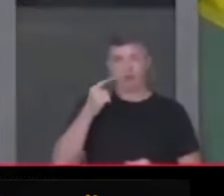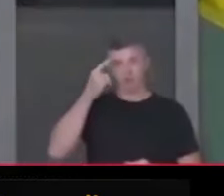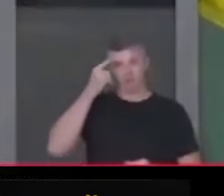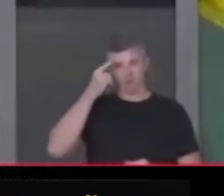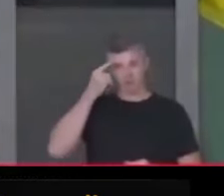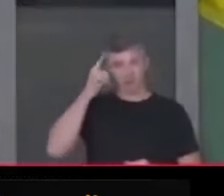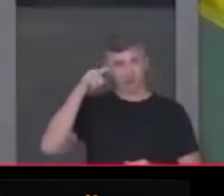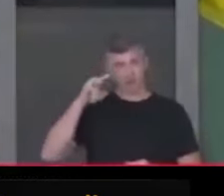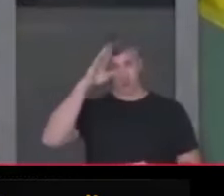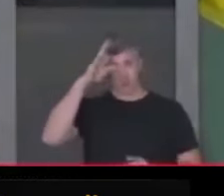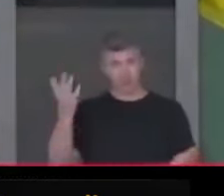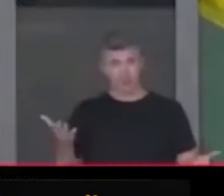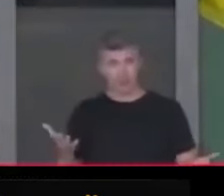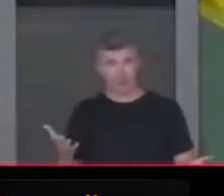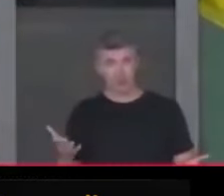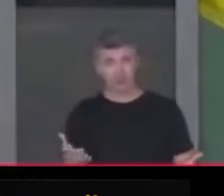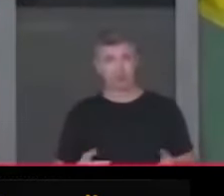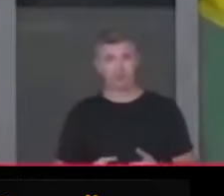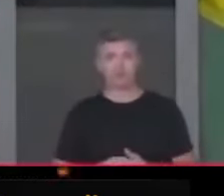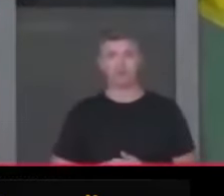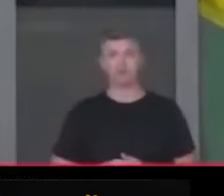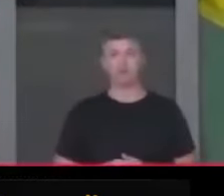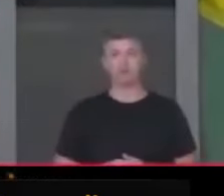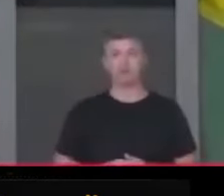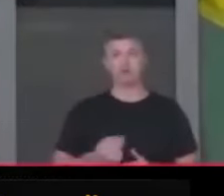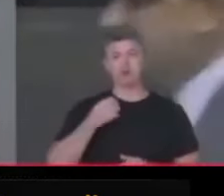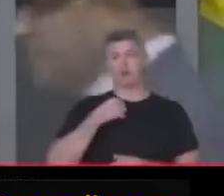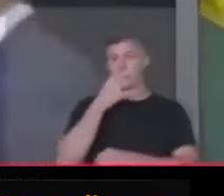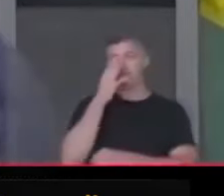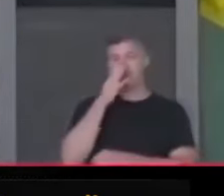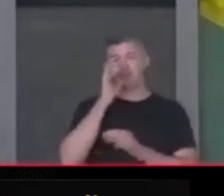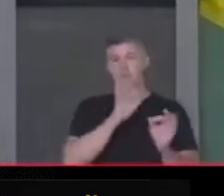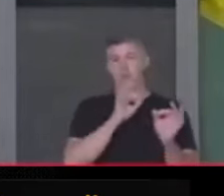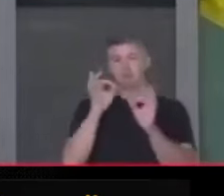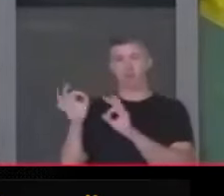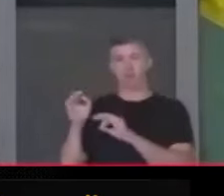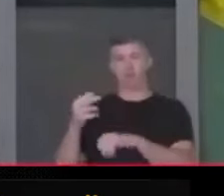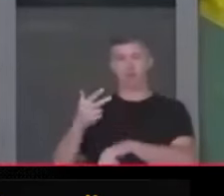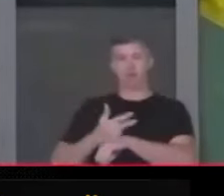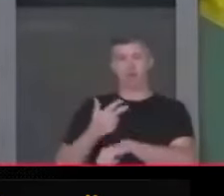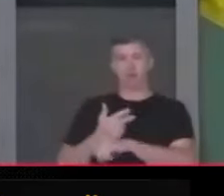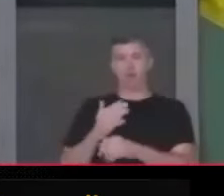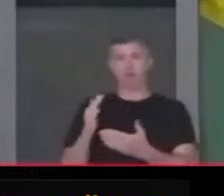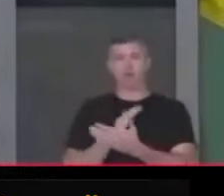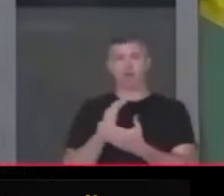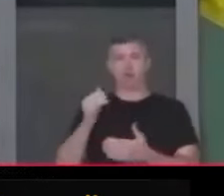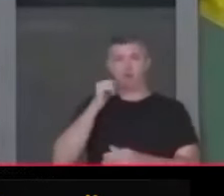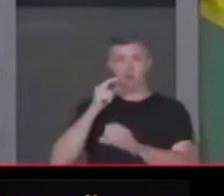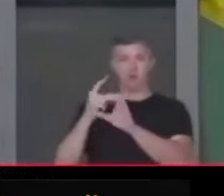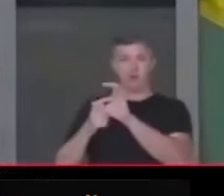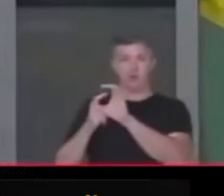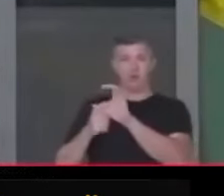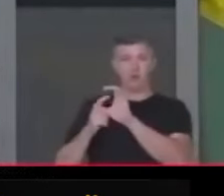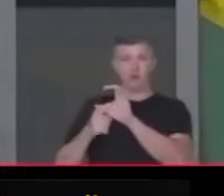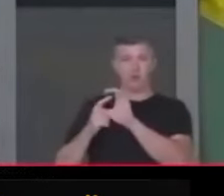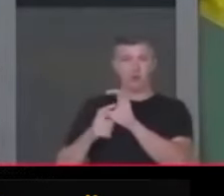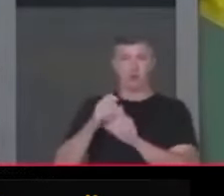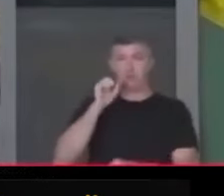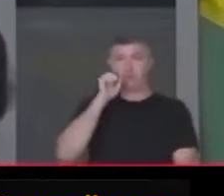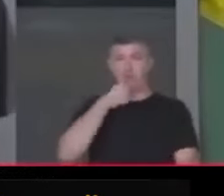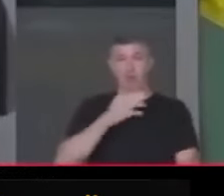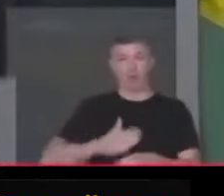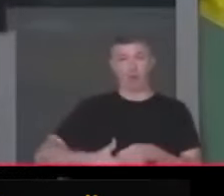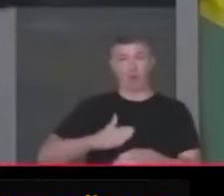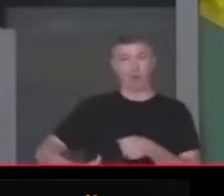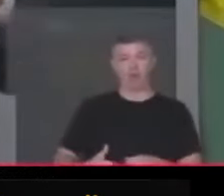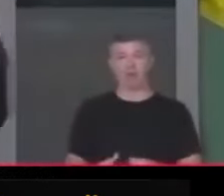que foi Bolsonaro. Eu até assisti um vídeo de algumas comunistas pão com mortadela